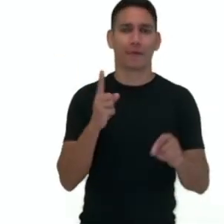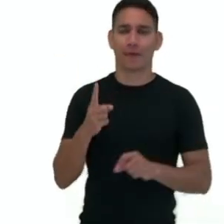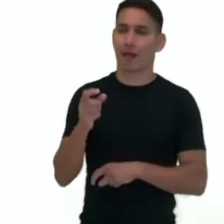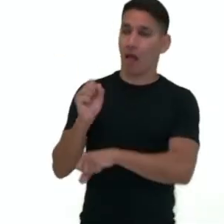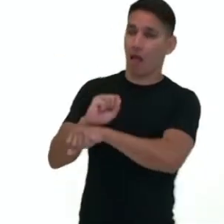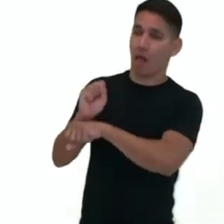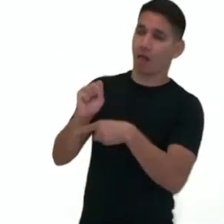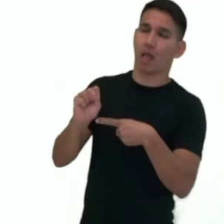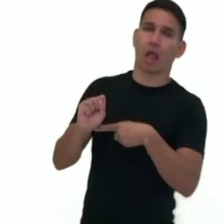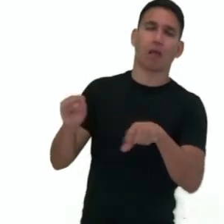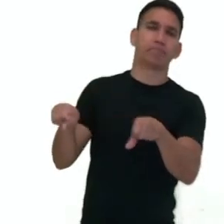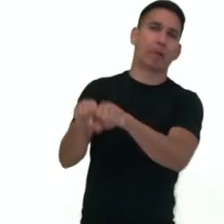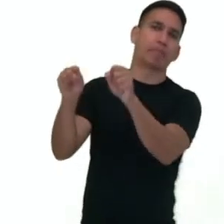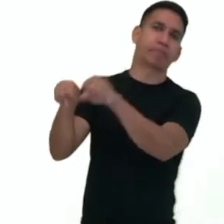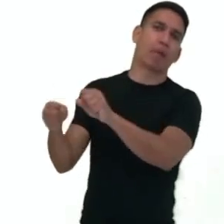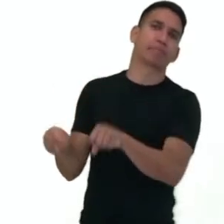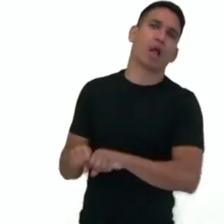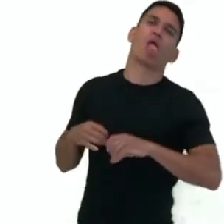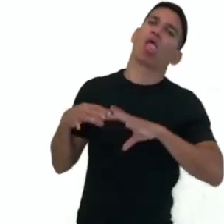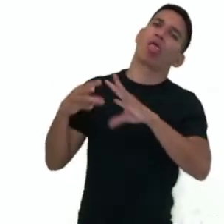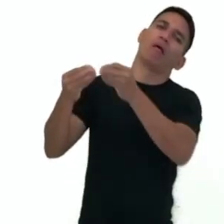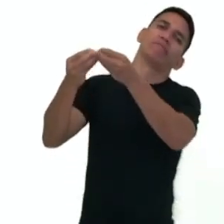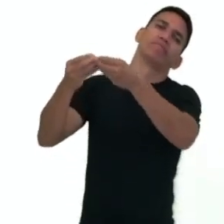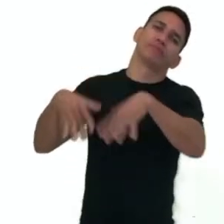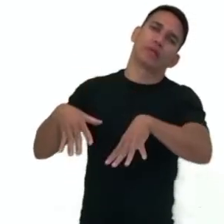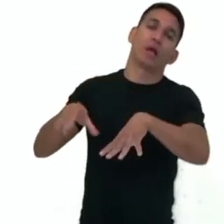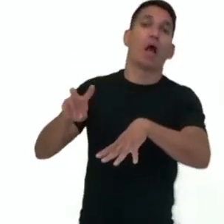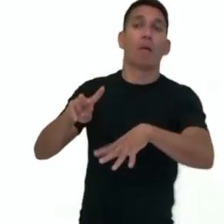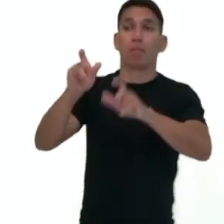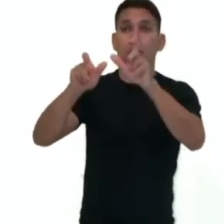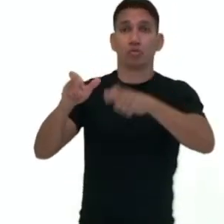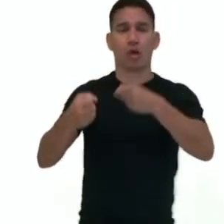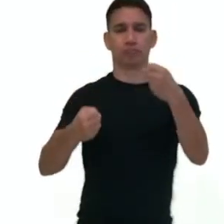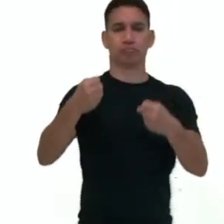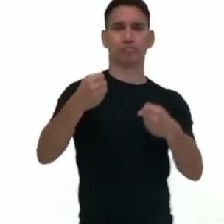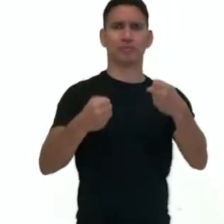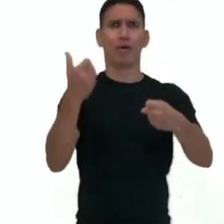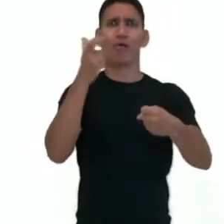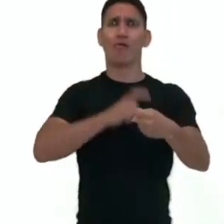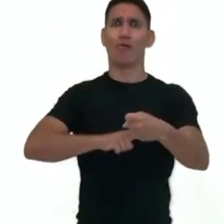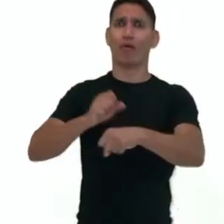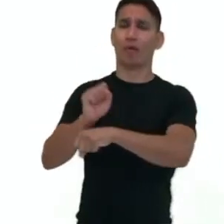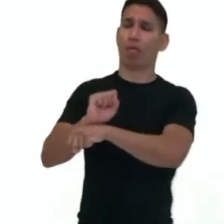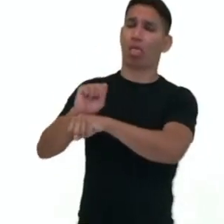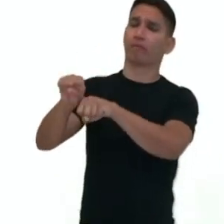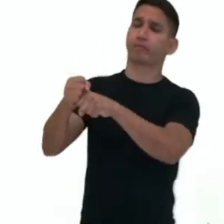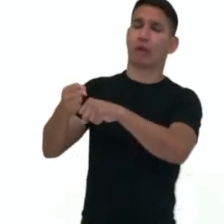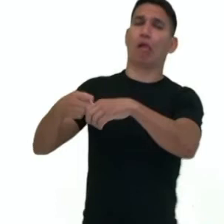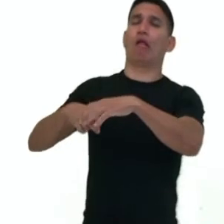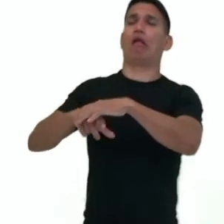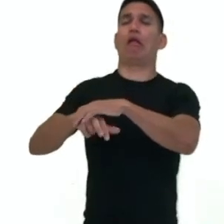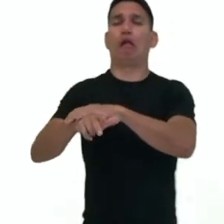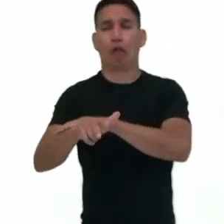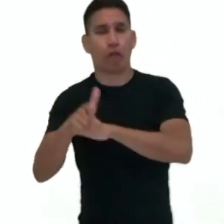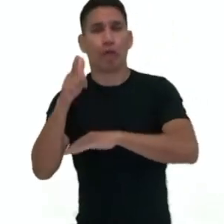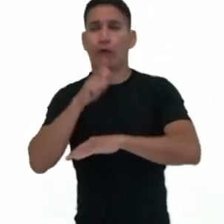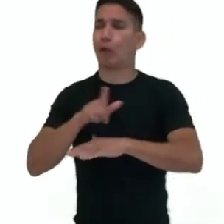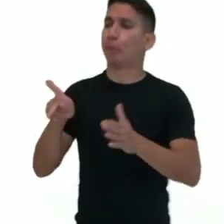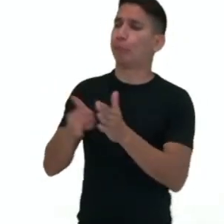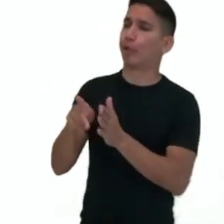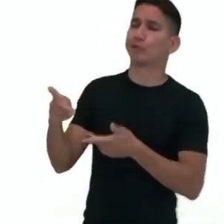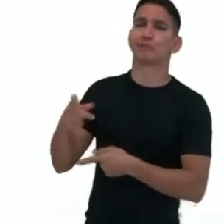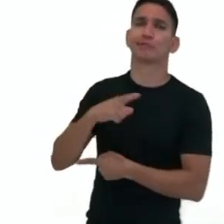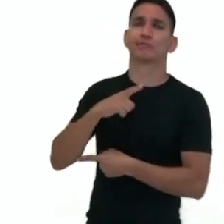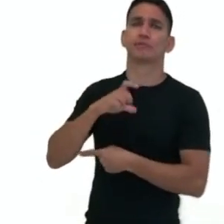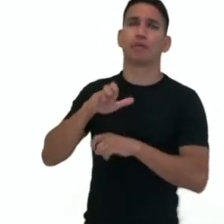automóvel ficou todo quebrado e o motorista conseguiu sair a salvo, engatinhando pelo que restou do